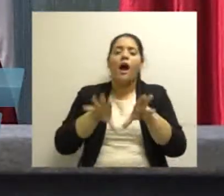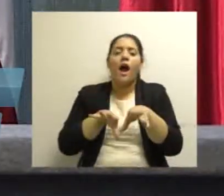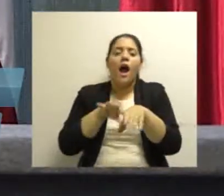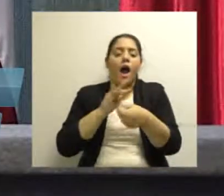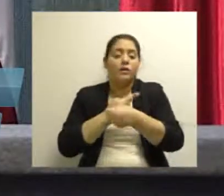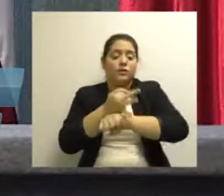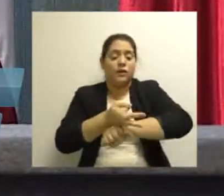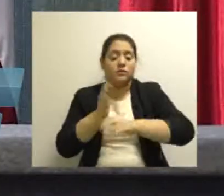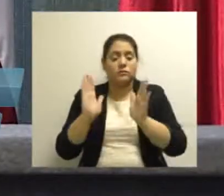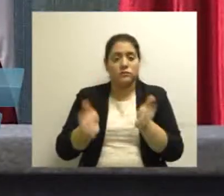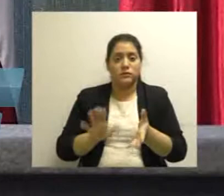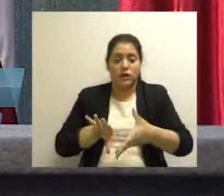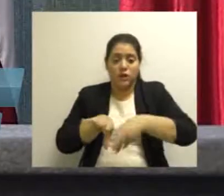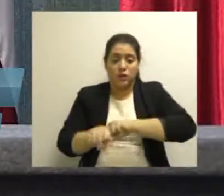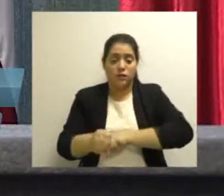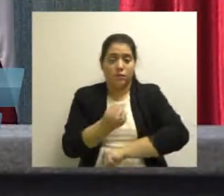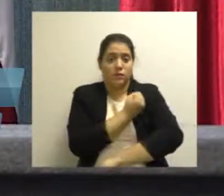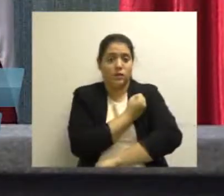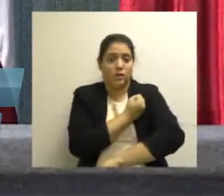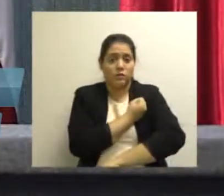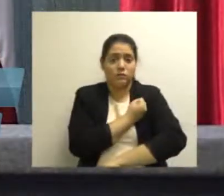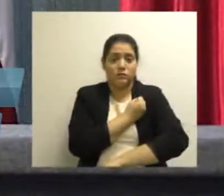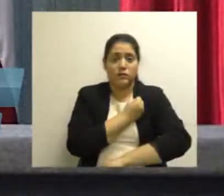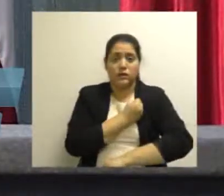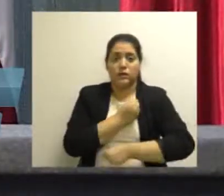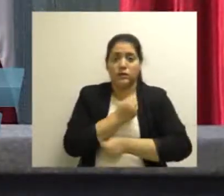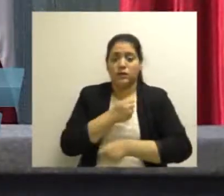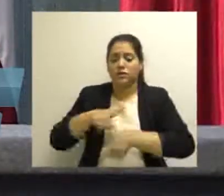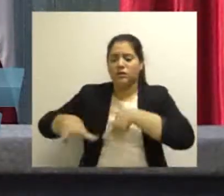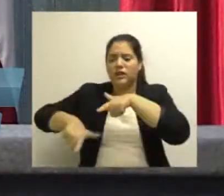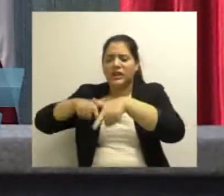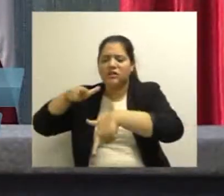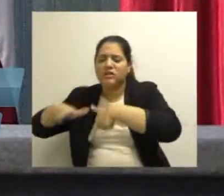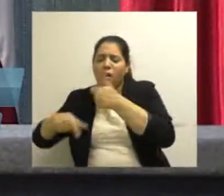formando alunos que o mercado de trabalho caminha para outro rumo.